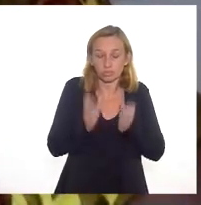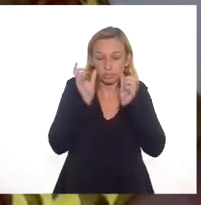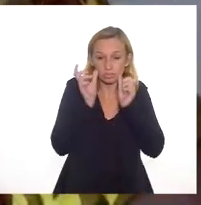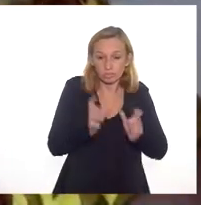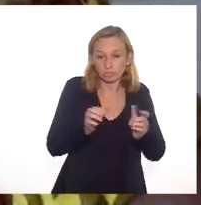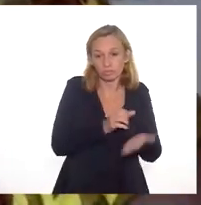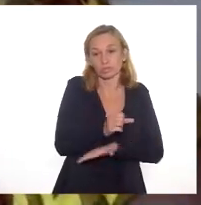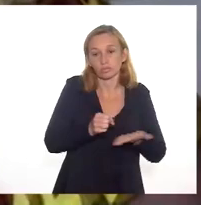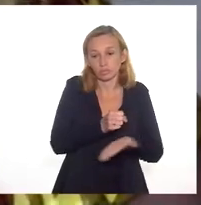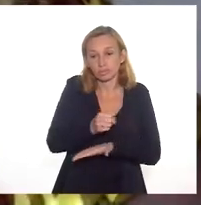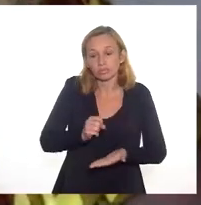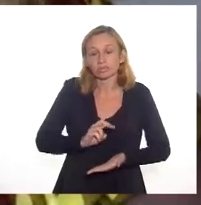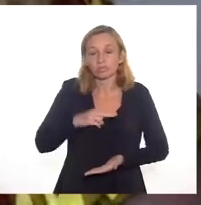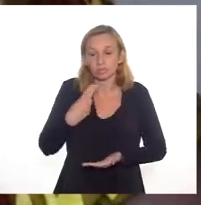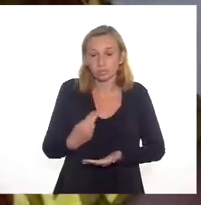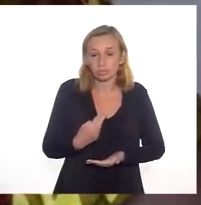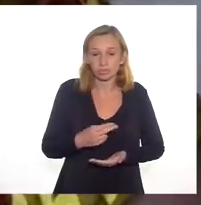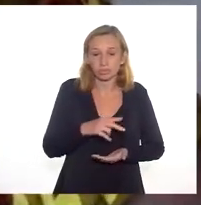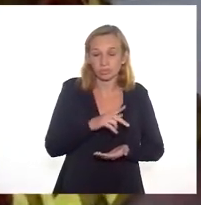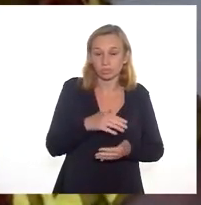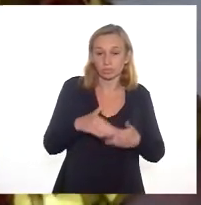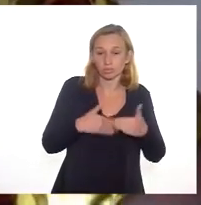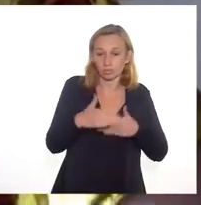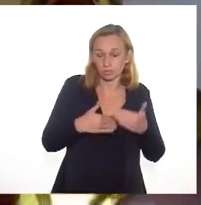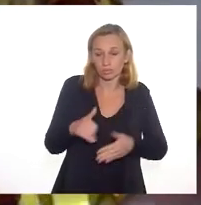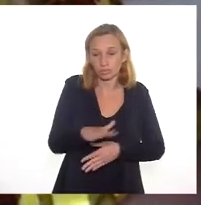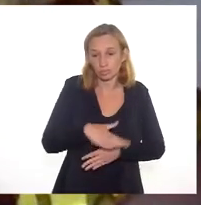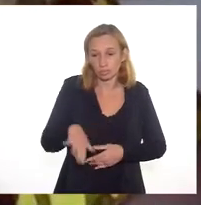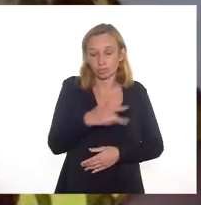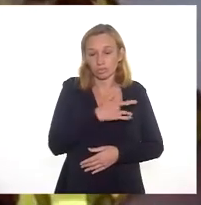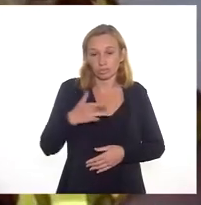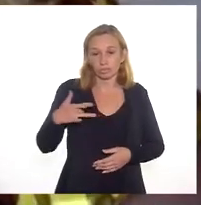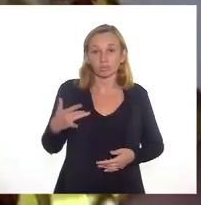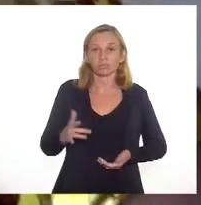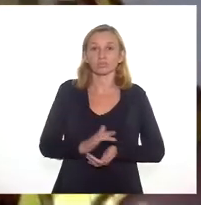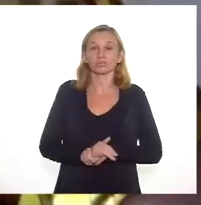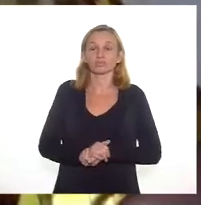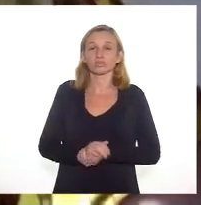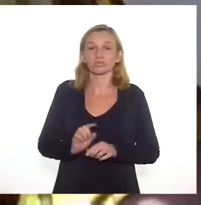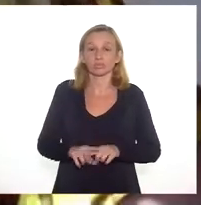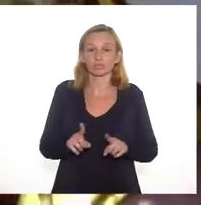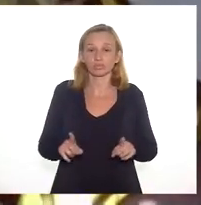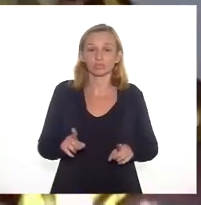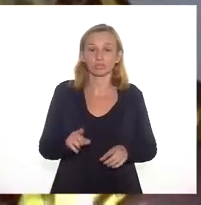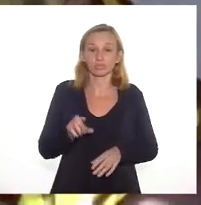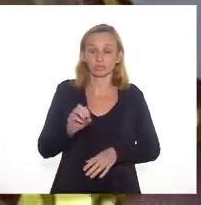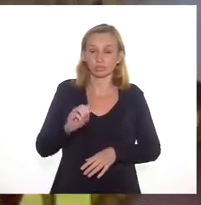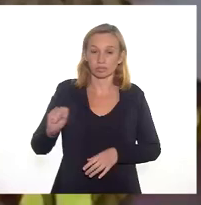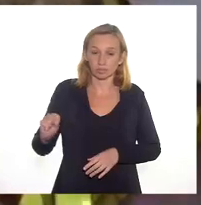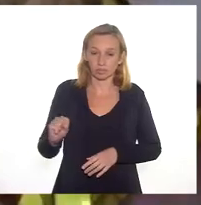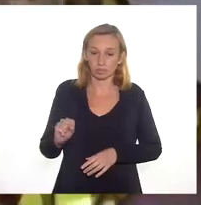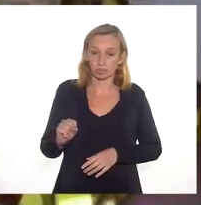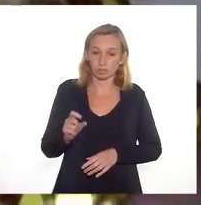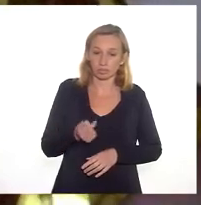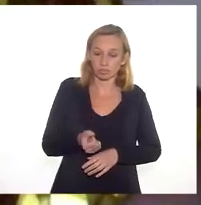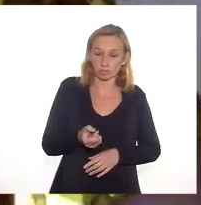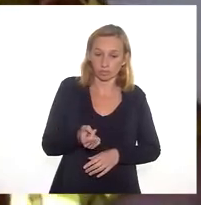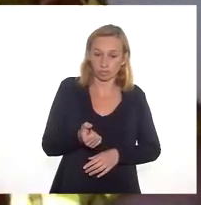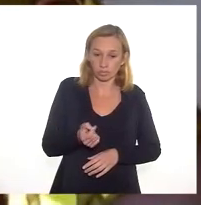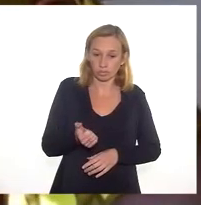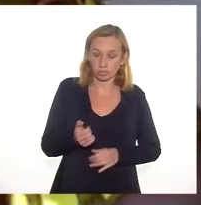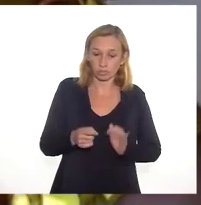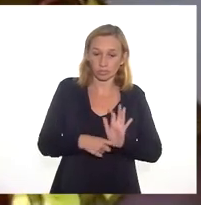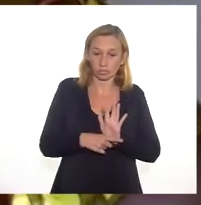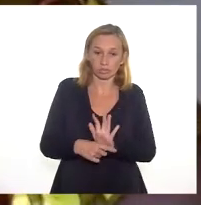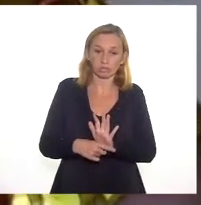básica, seja nos seus diversos processos na área da saúde, mas o quanto que essas OS são insuficientes para o atendimento